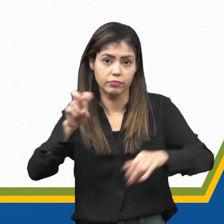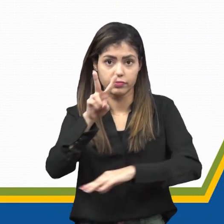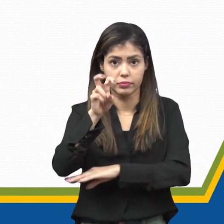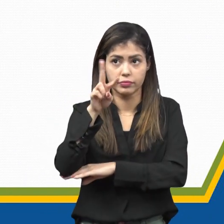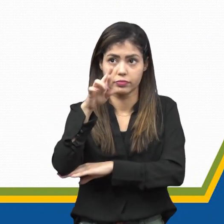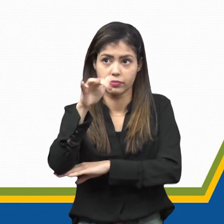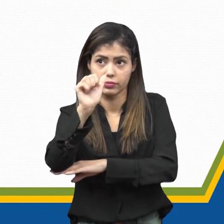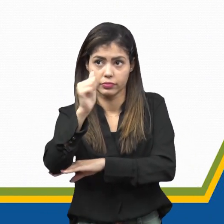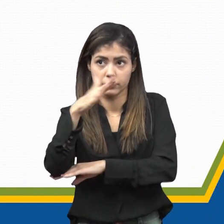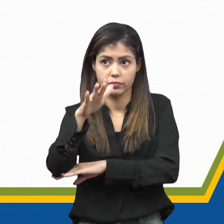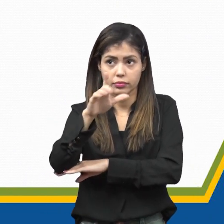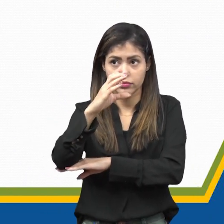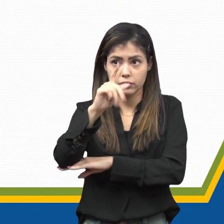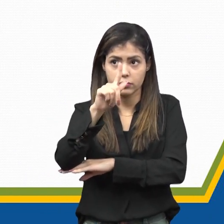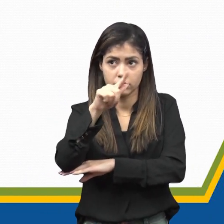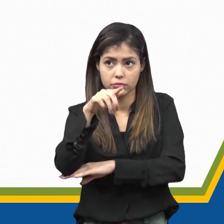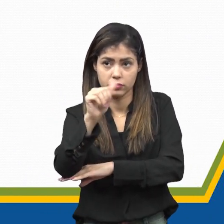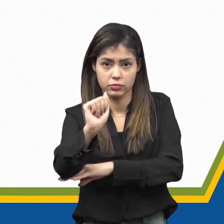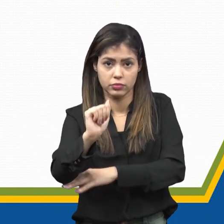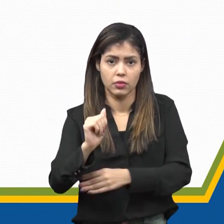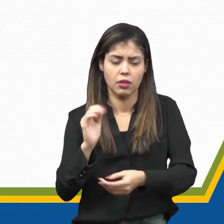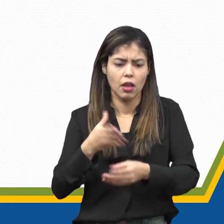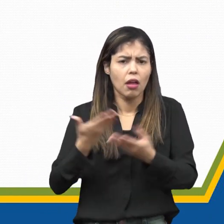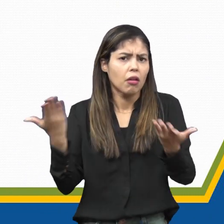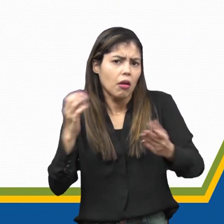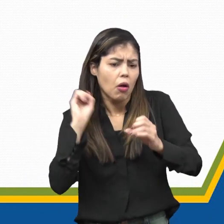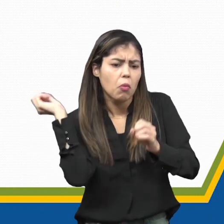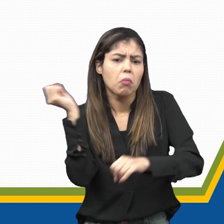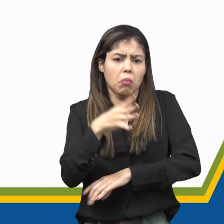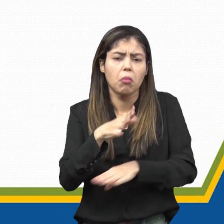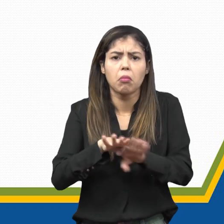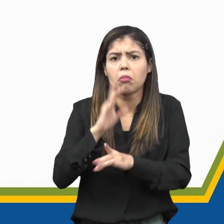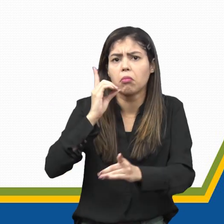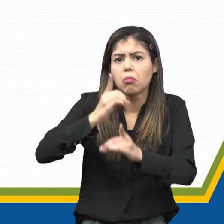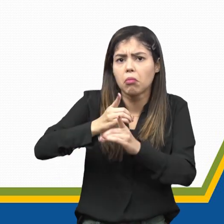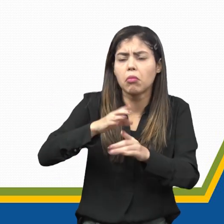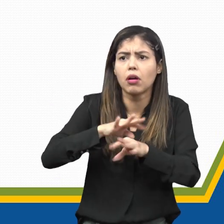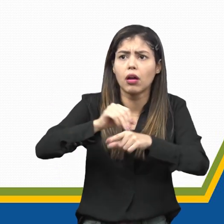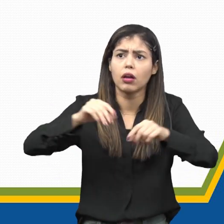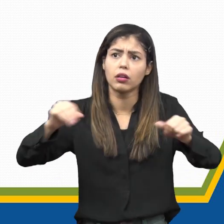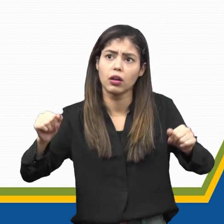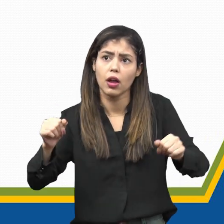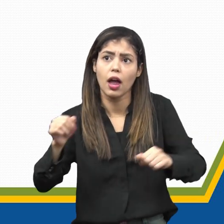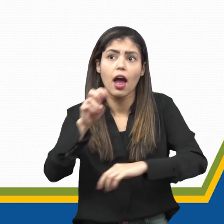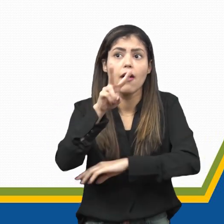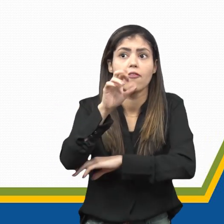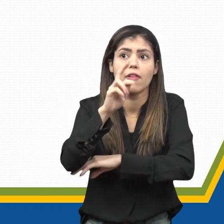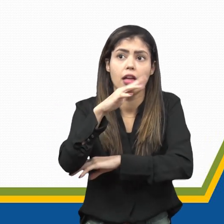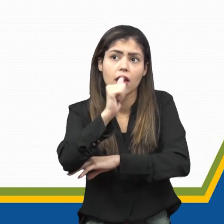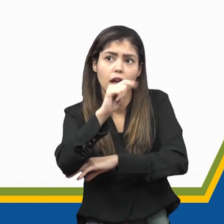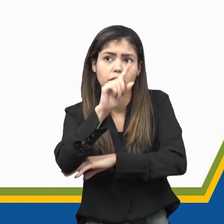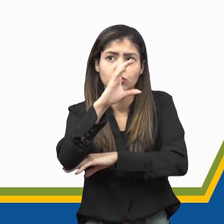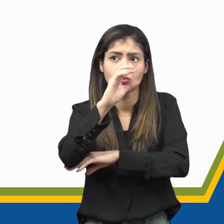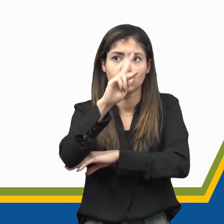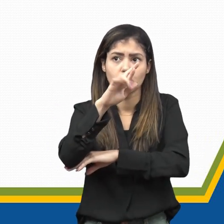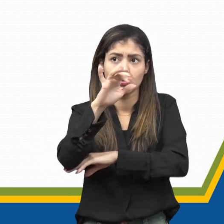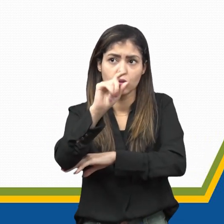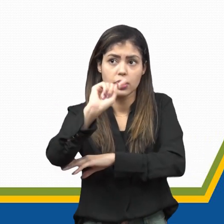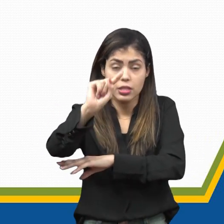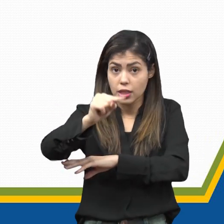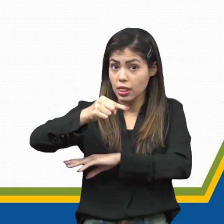Cruz, Inicialmente, essas terras descobertas, elas terão o nome de Terra de Vera Cruz e depois